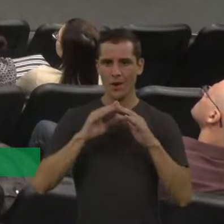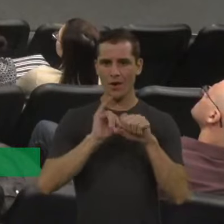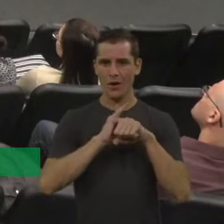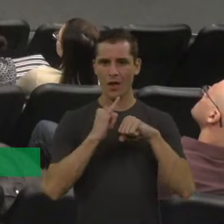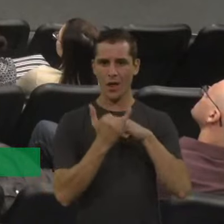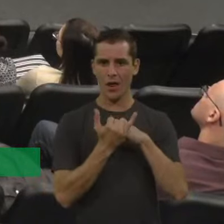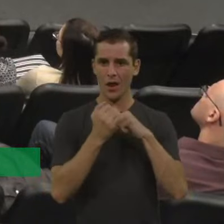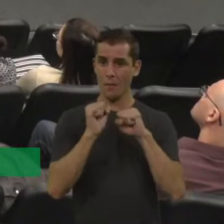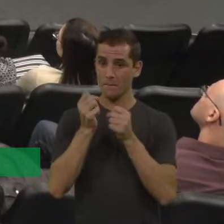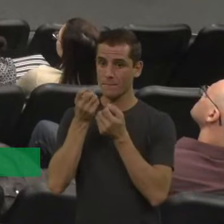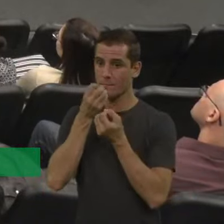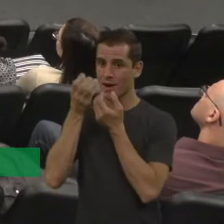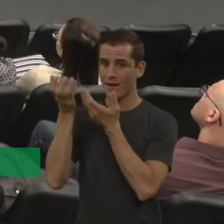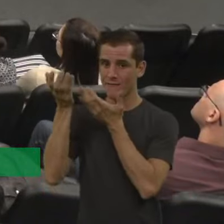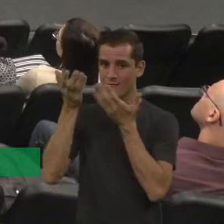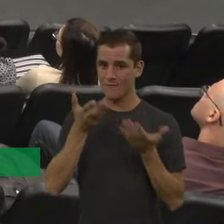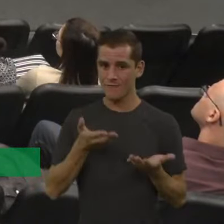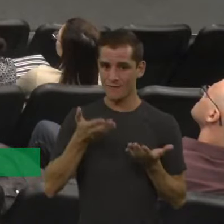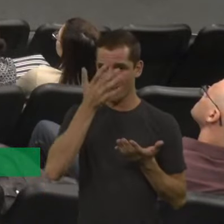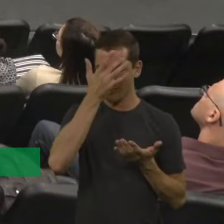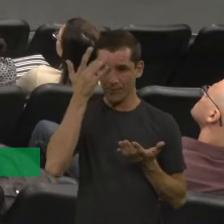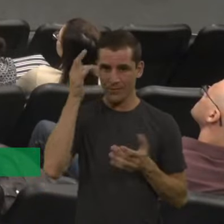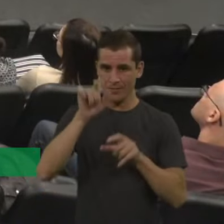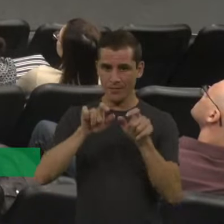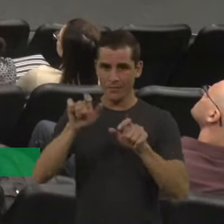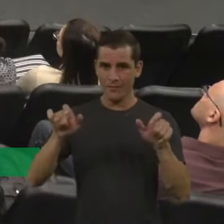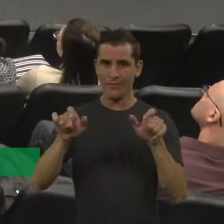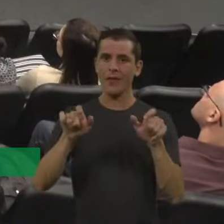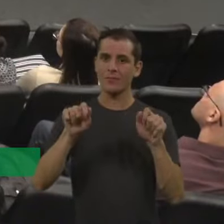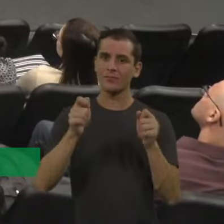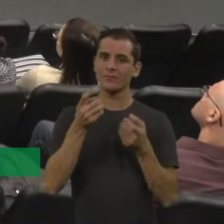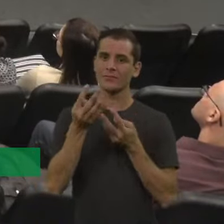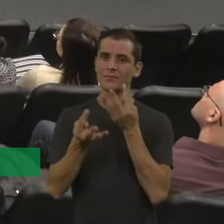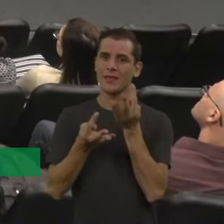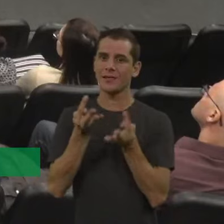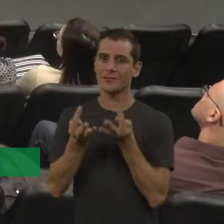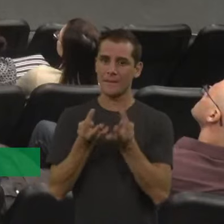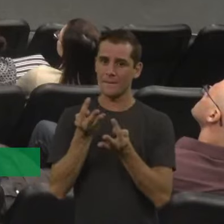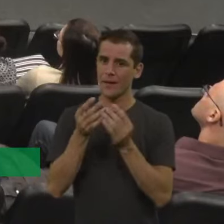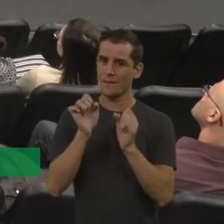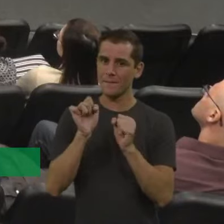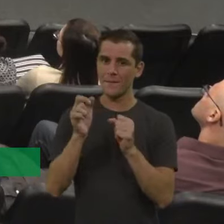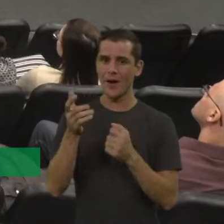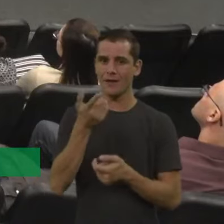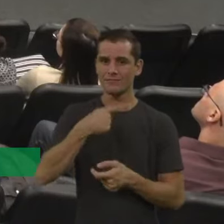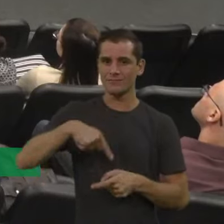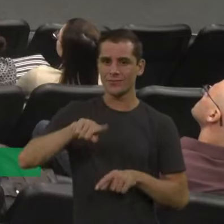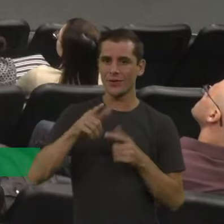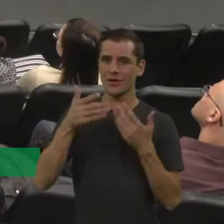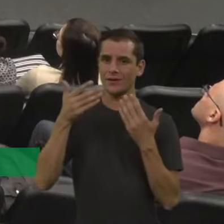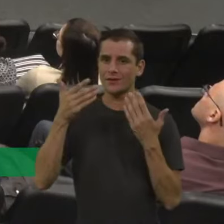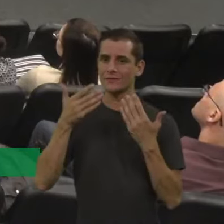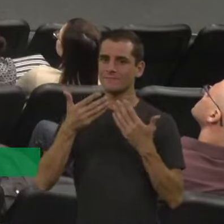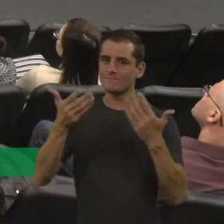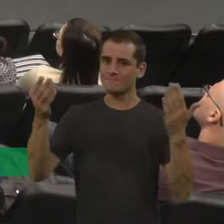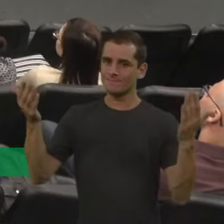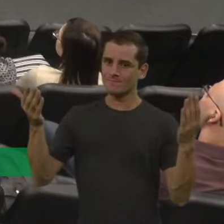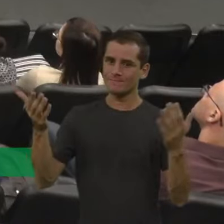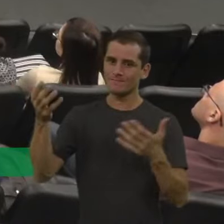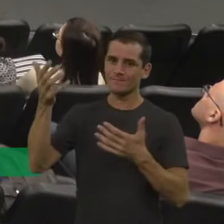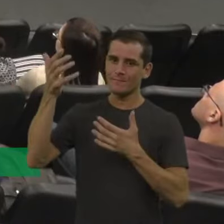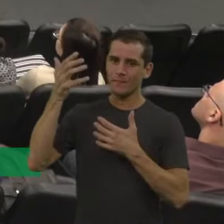tratamos vocês todos de braços abertos. Todos os meus pacientes do Hospital Infantil, eu os abraço como se fossem